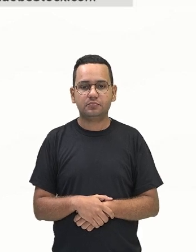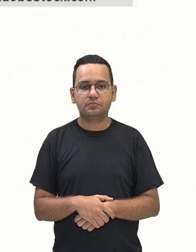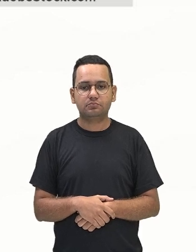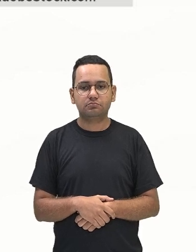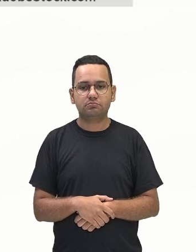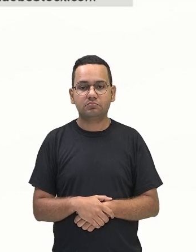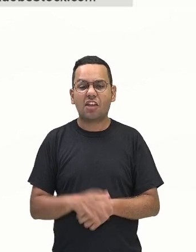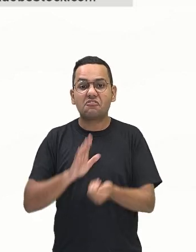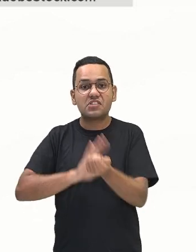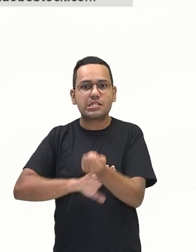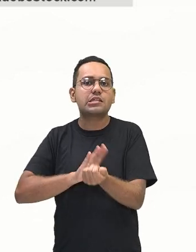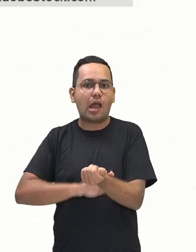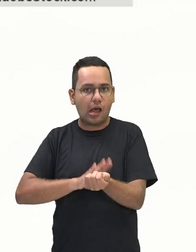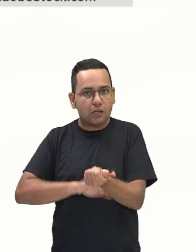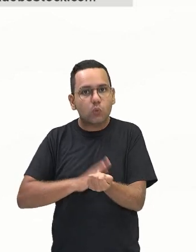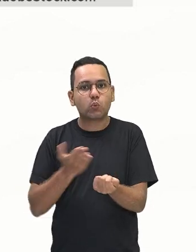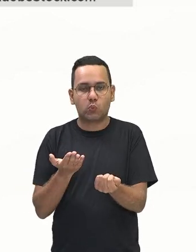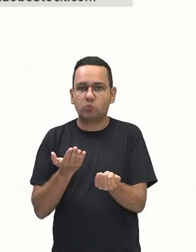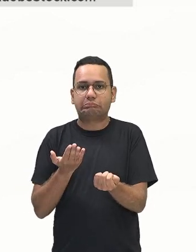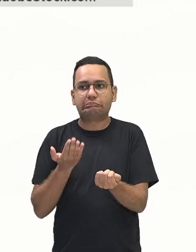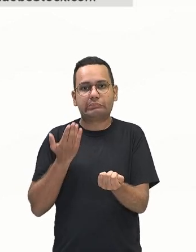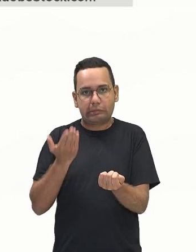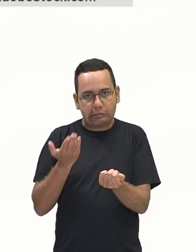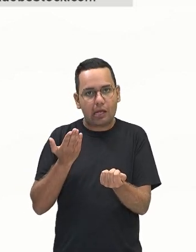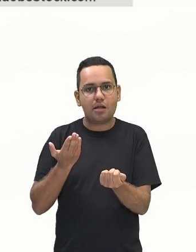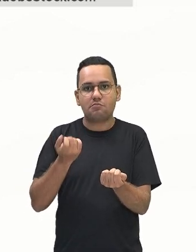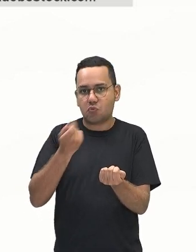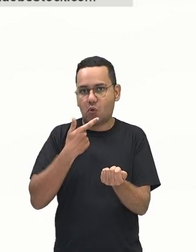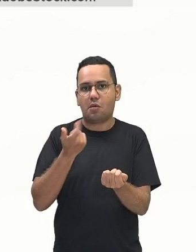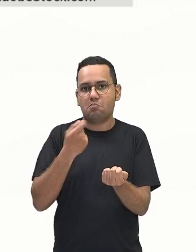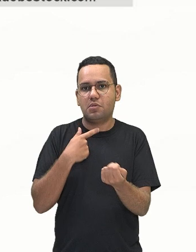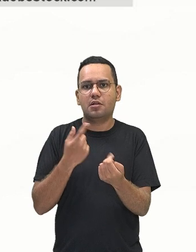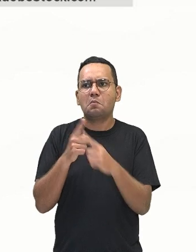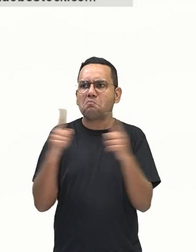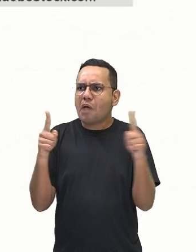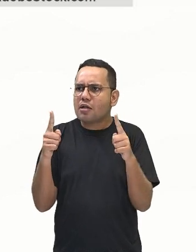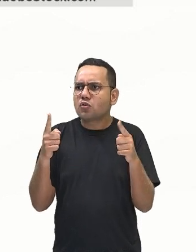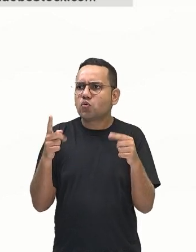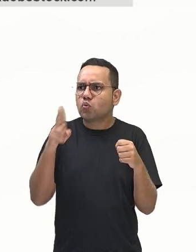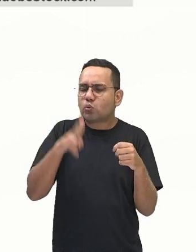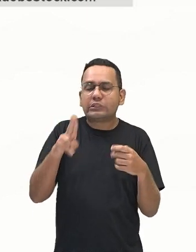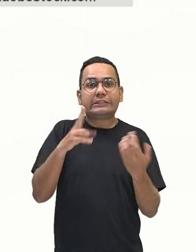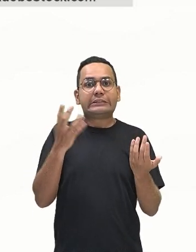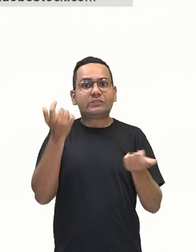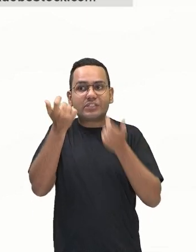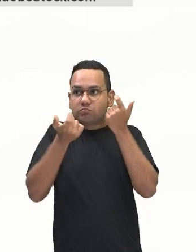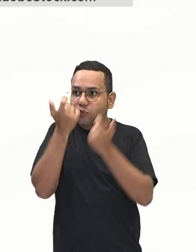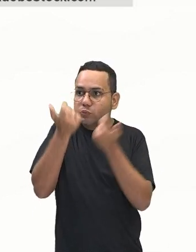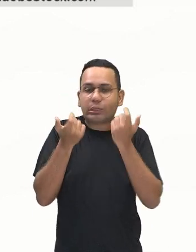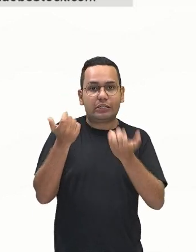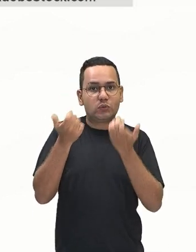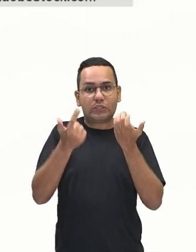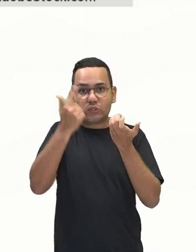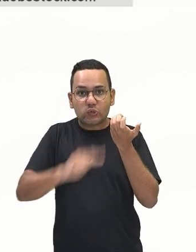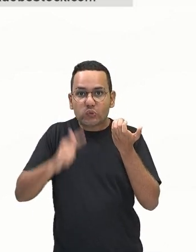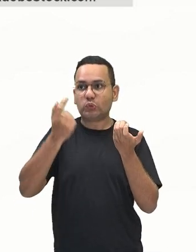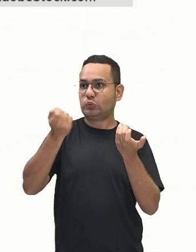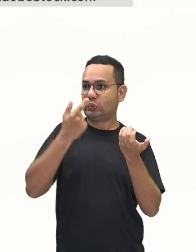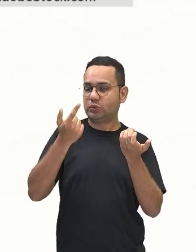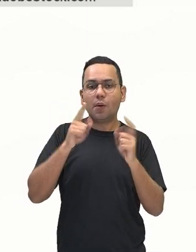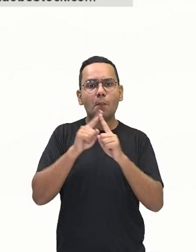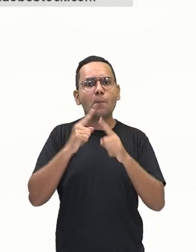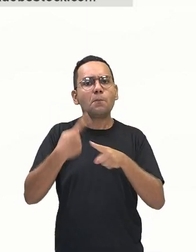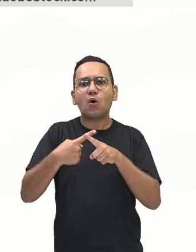não conseguir mais ficar sem aquele medicamento, de tanto que seu organismo já se